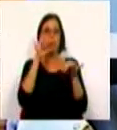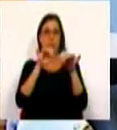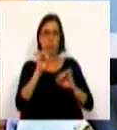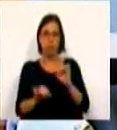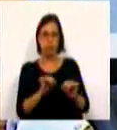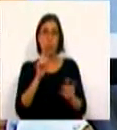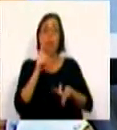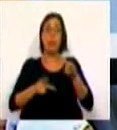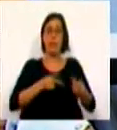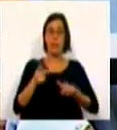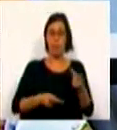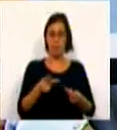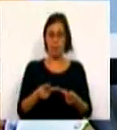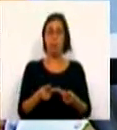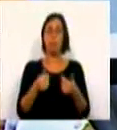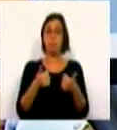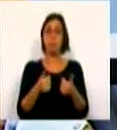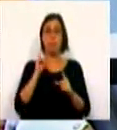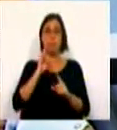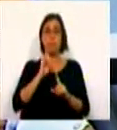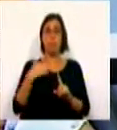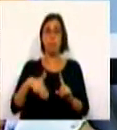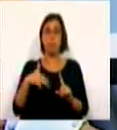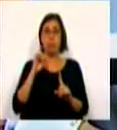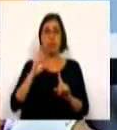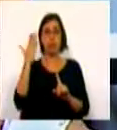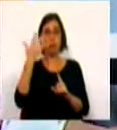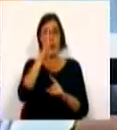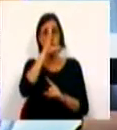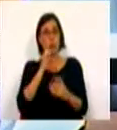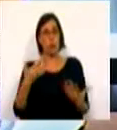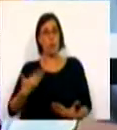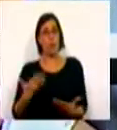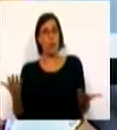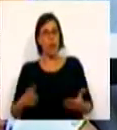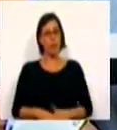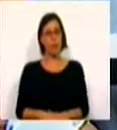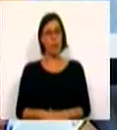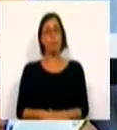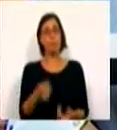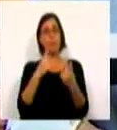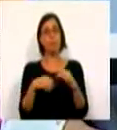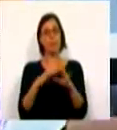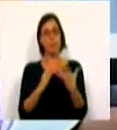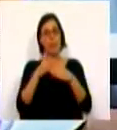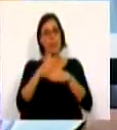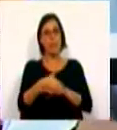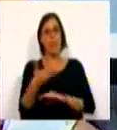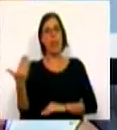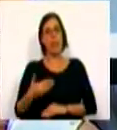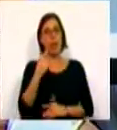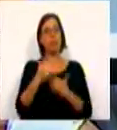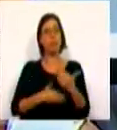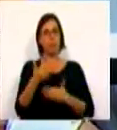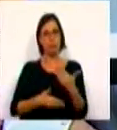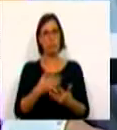justificada e avaliada é um bem inestimável num Estado de Direito. No que se refere ao acesso ao direito,